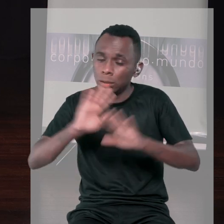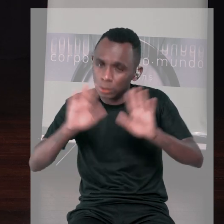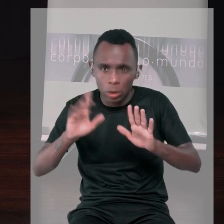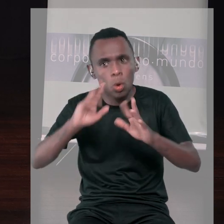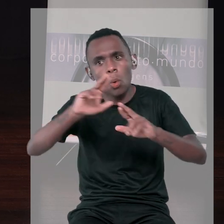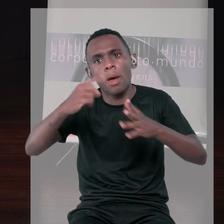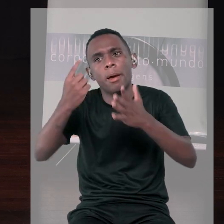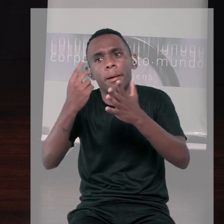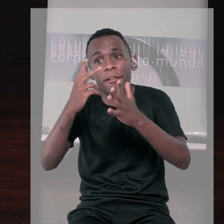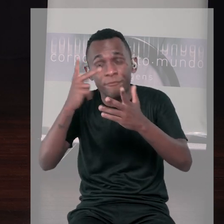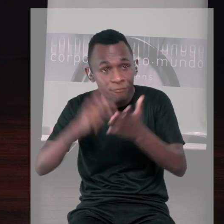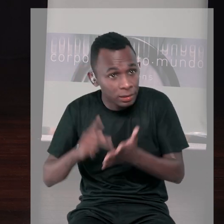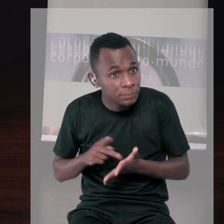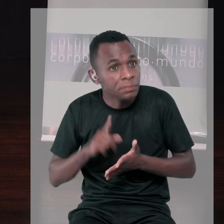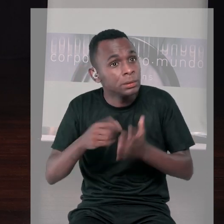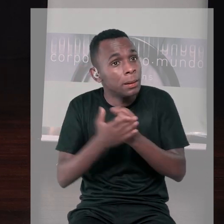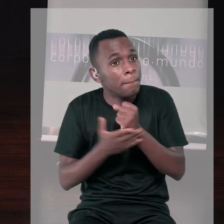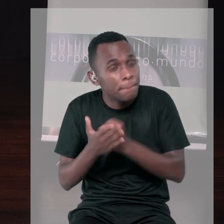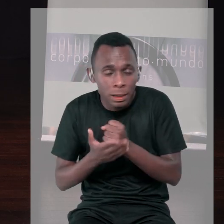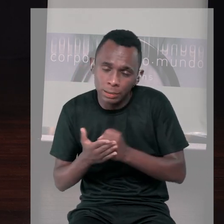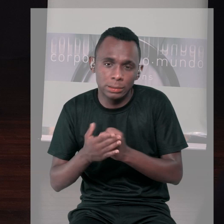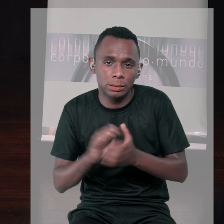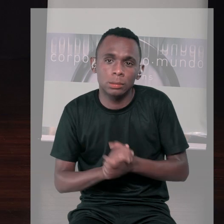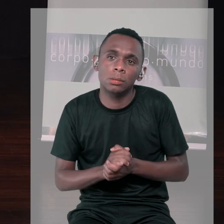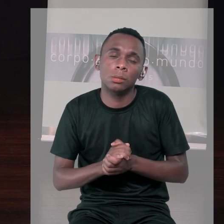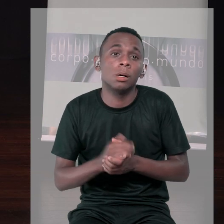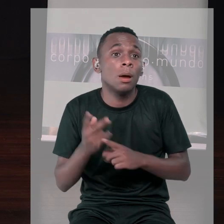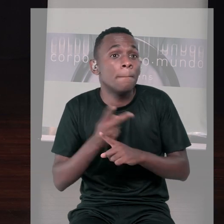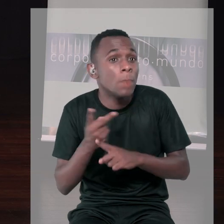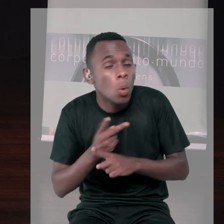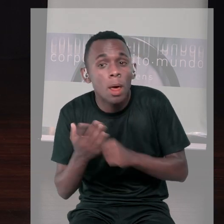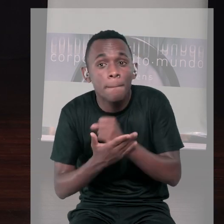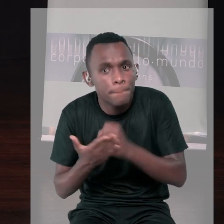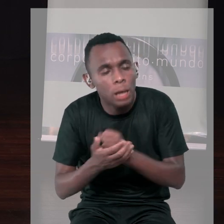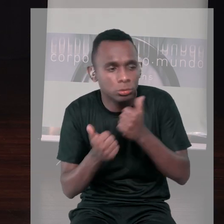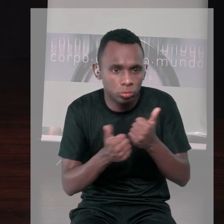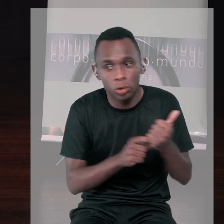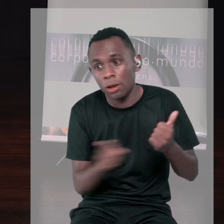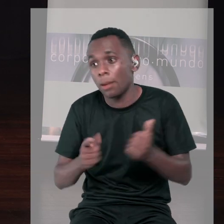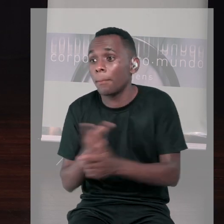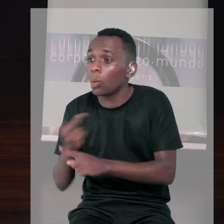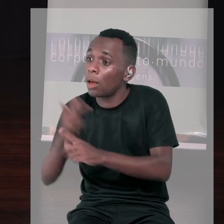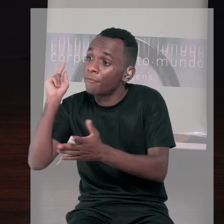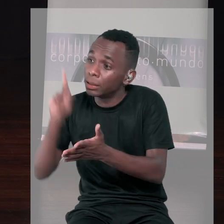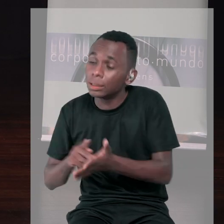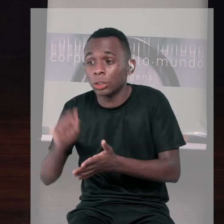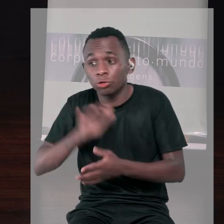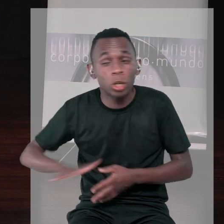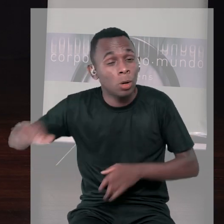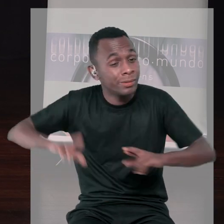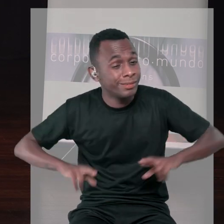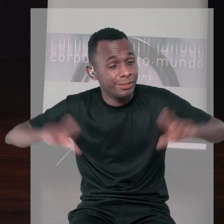fundamentos. Né? Você buscar fundamentos é uma coisa, buscar verdades universais é outra completamente diferente.